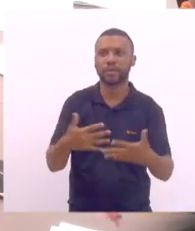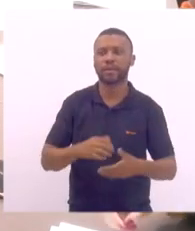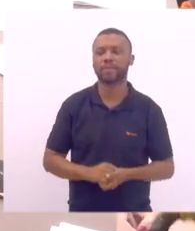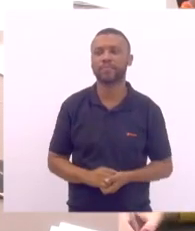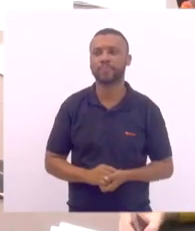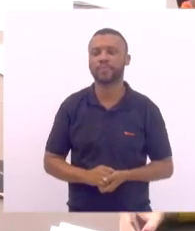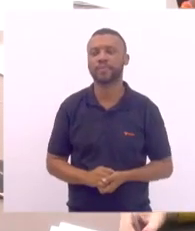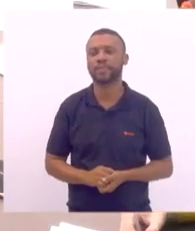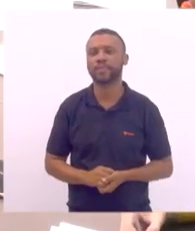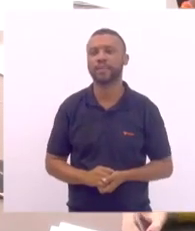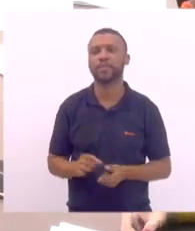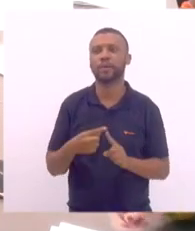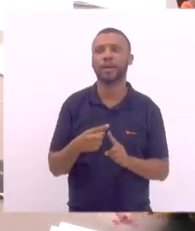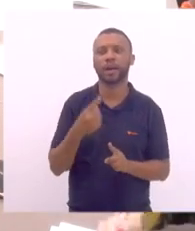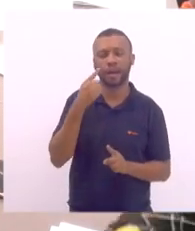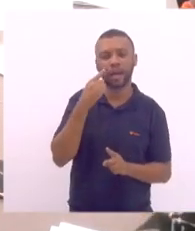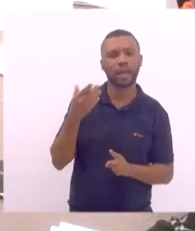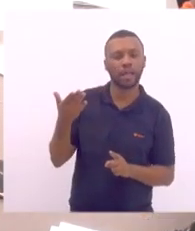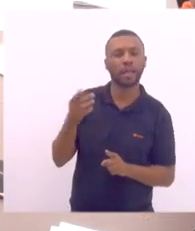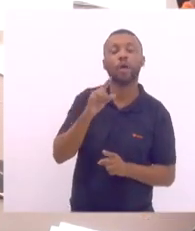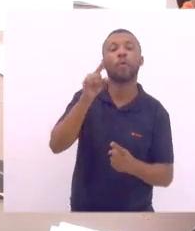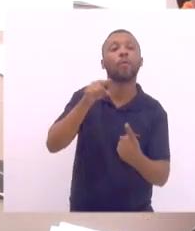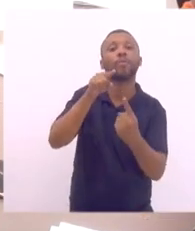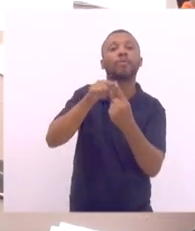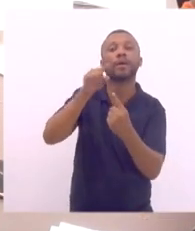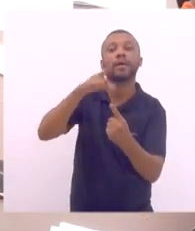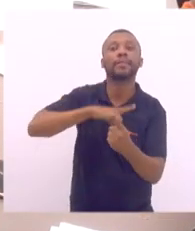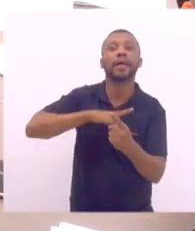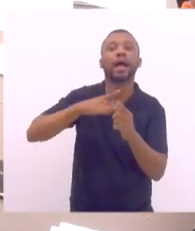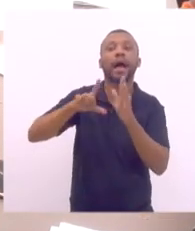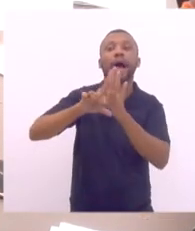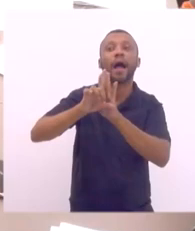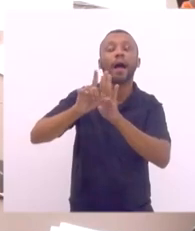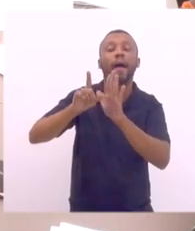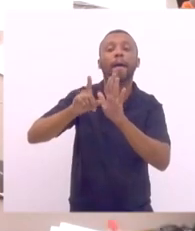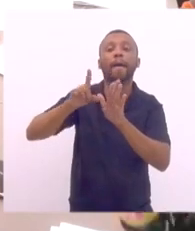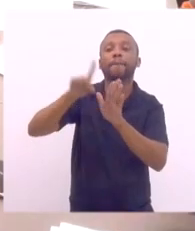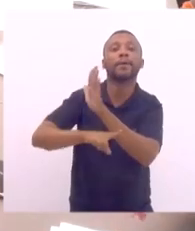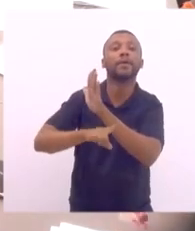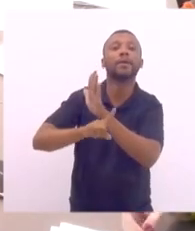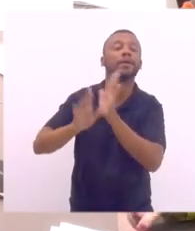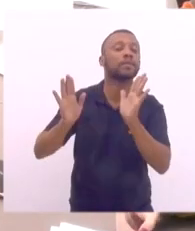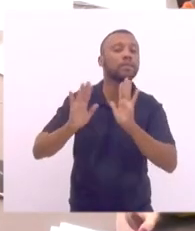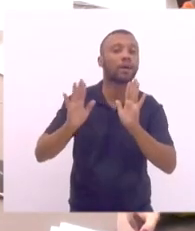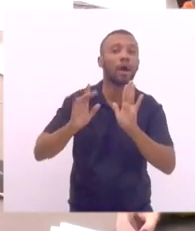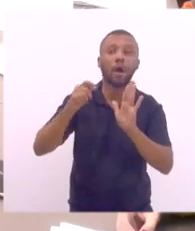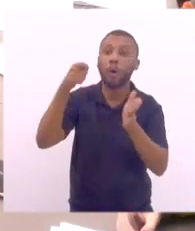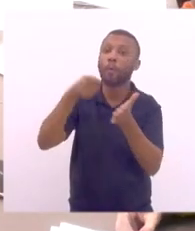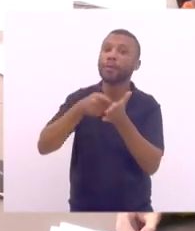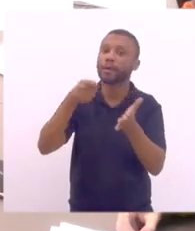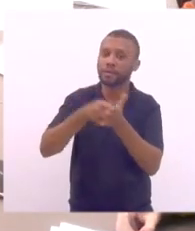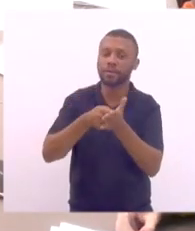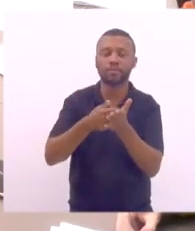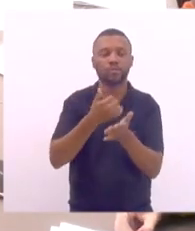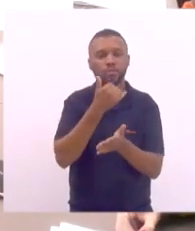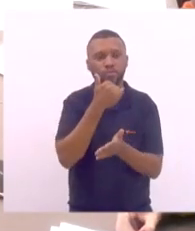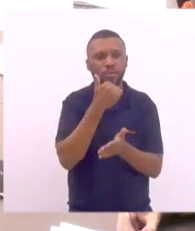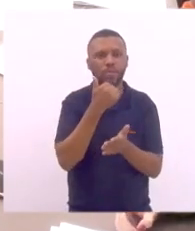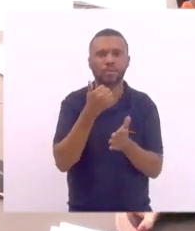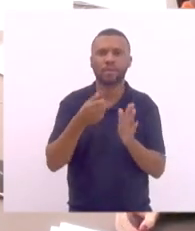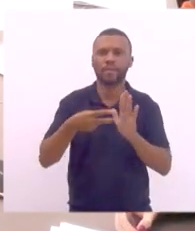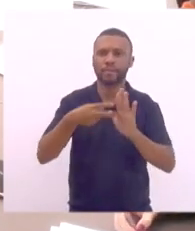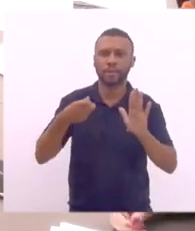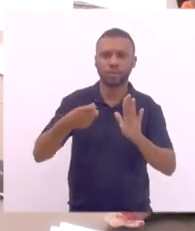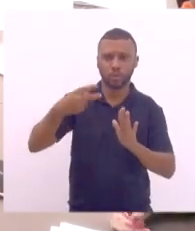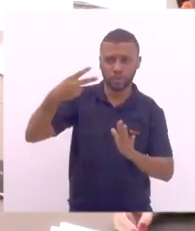Porque ela... O a questão da meia entrada, a obrigação, mas a obrigação que é incondicional, que tem... Então vetamos o segundo